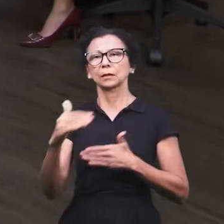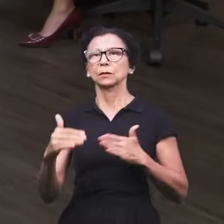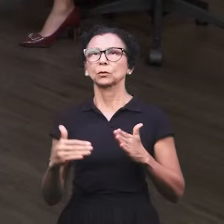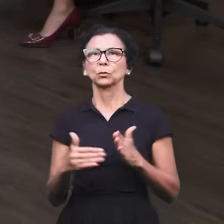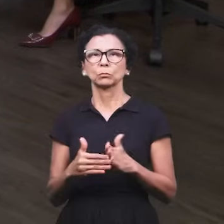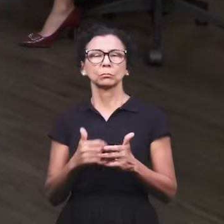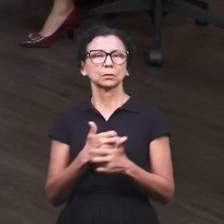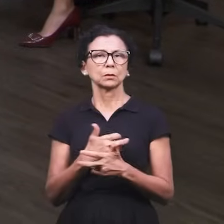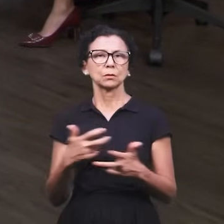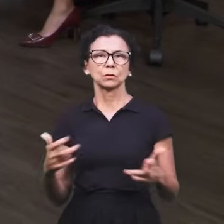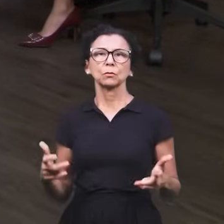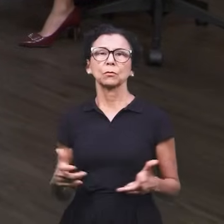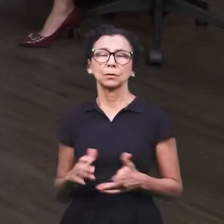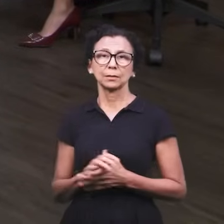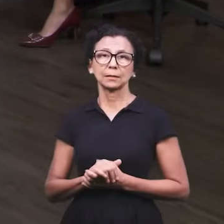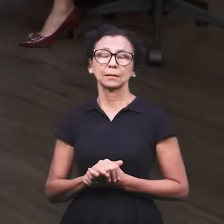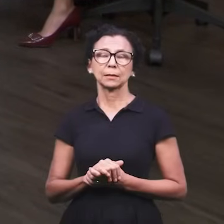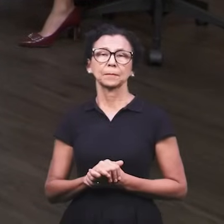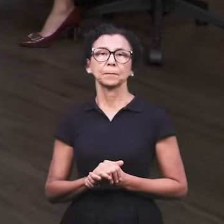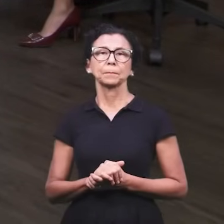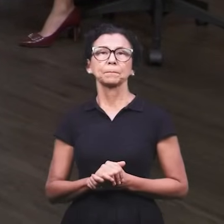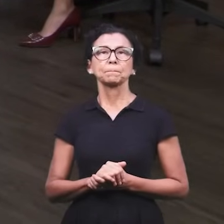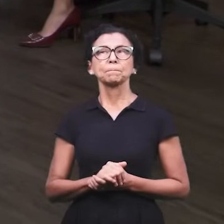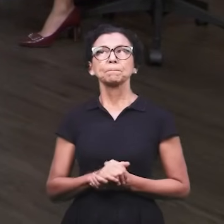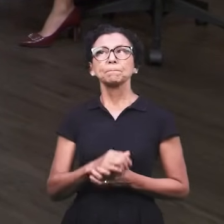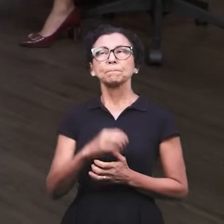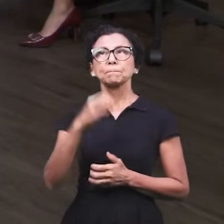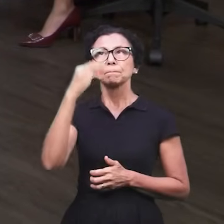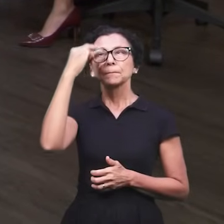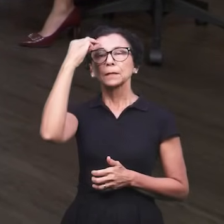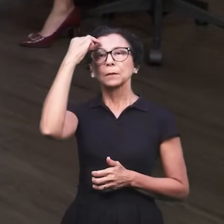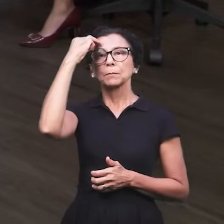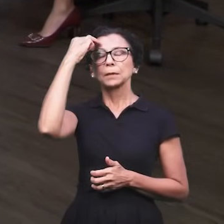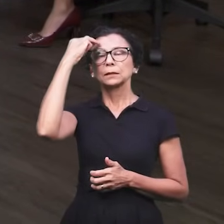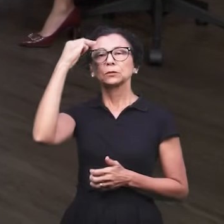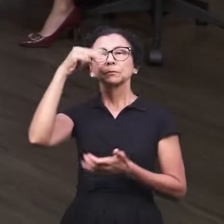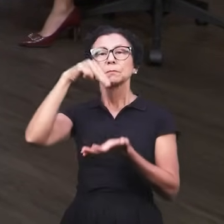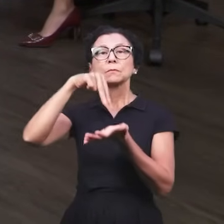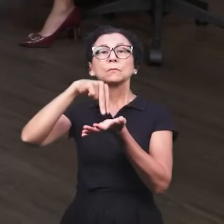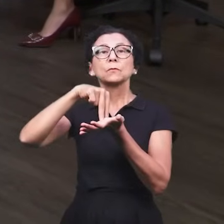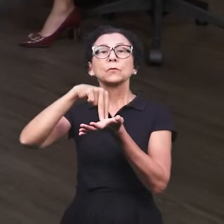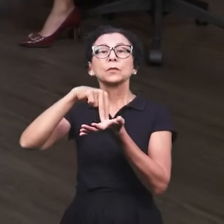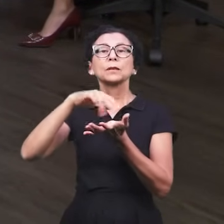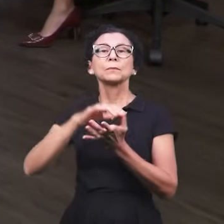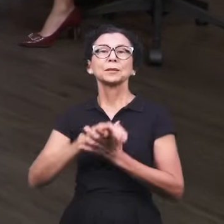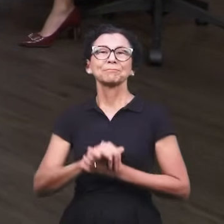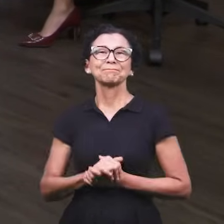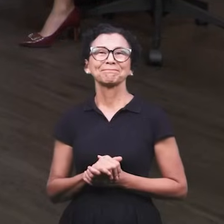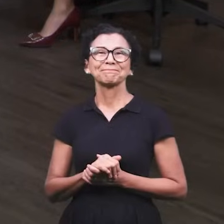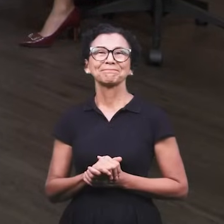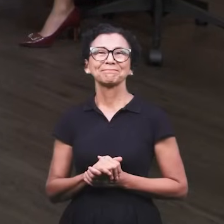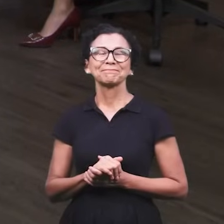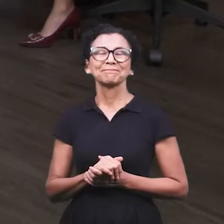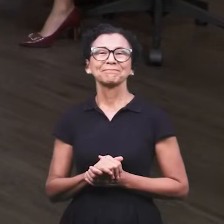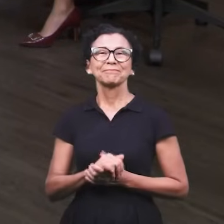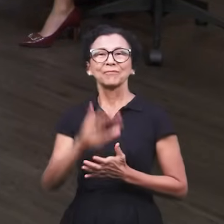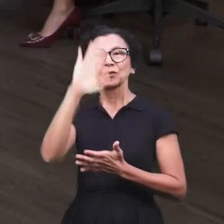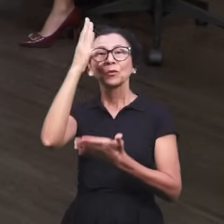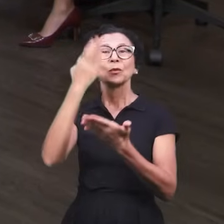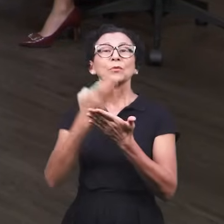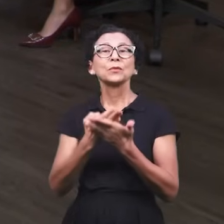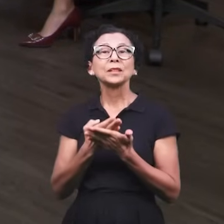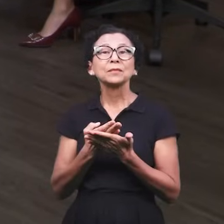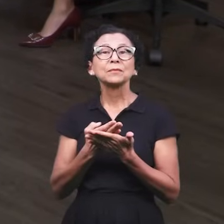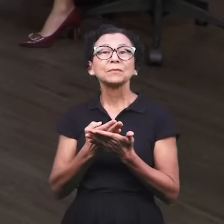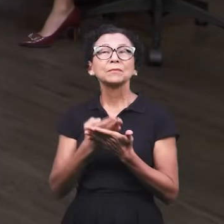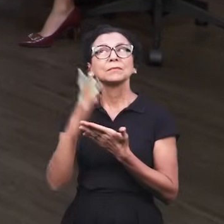intimidade com o Senhor e essa confiança. É uma mente firme em quê? A mente está firme em quê? No Senhor. Glórias